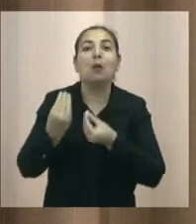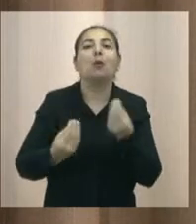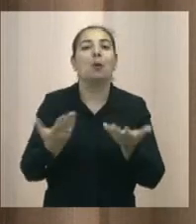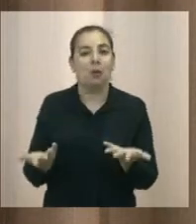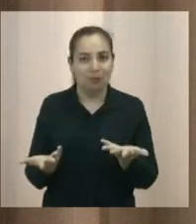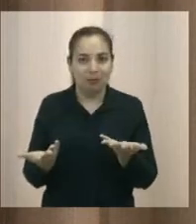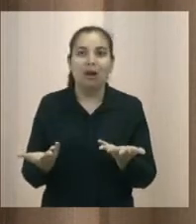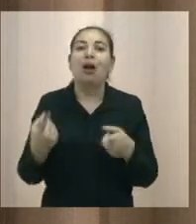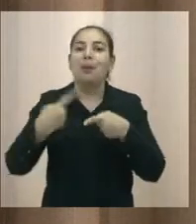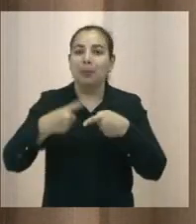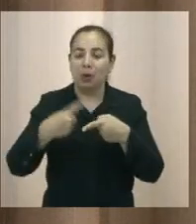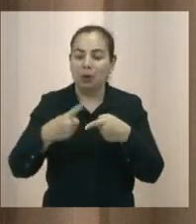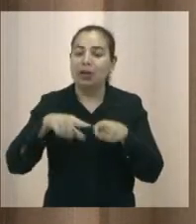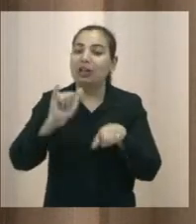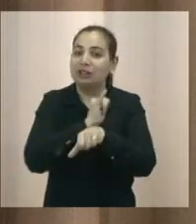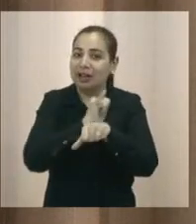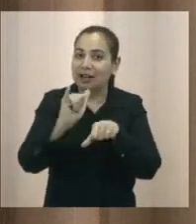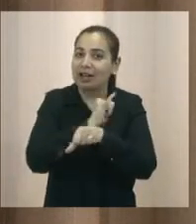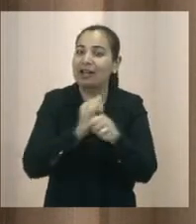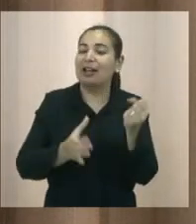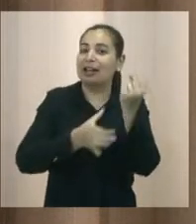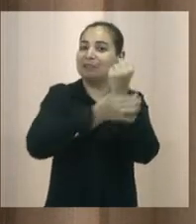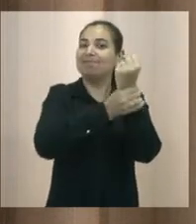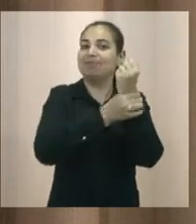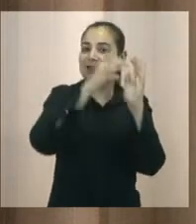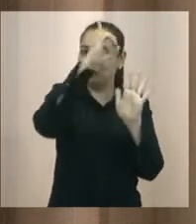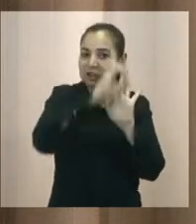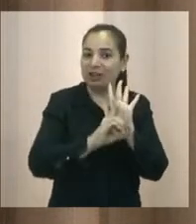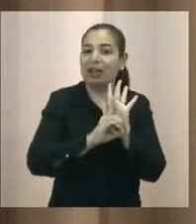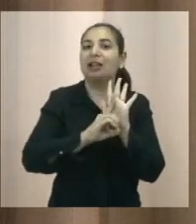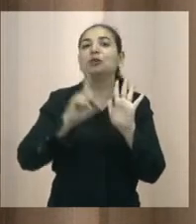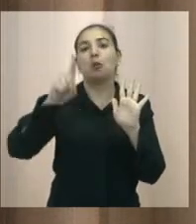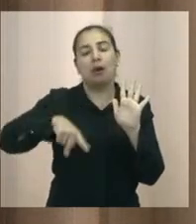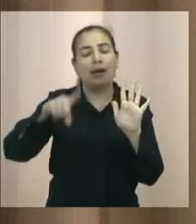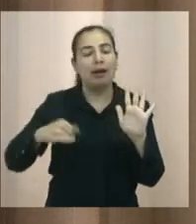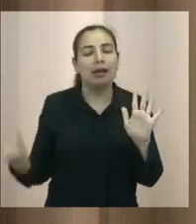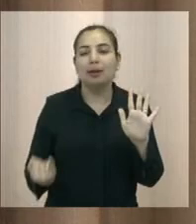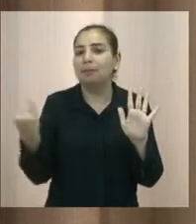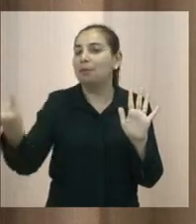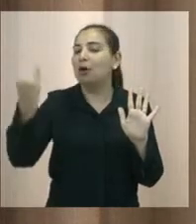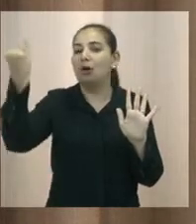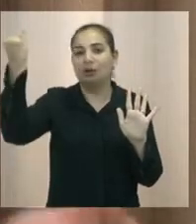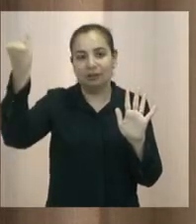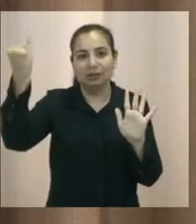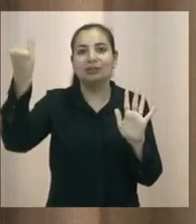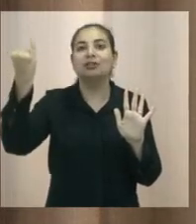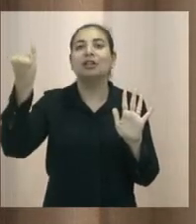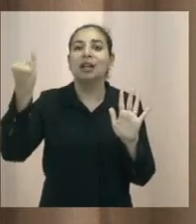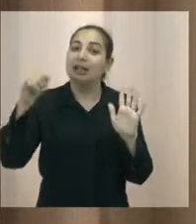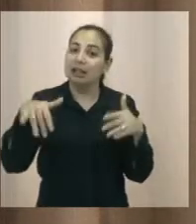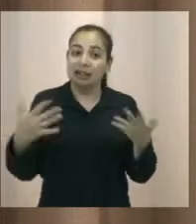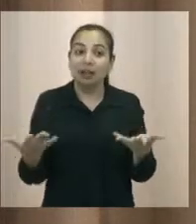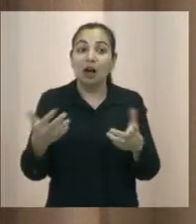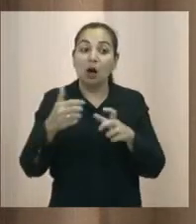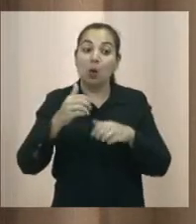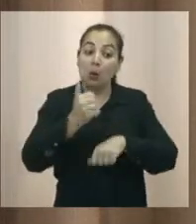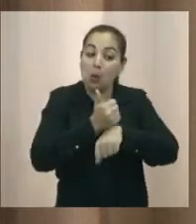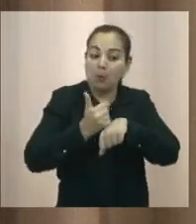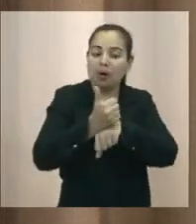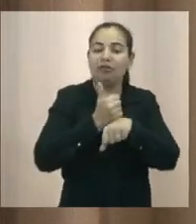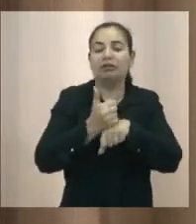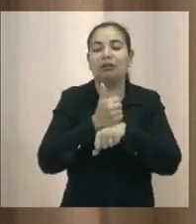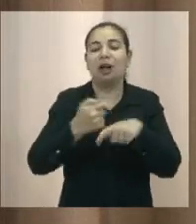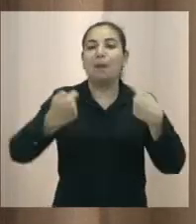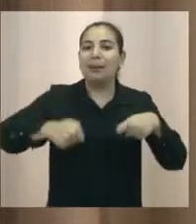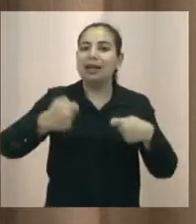a estratégia para garantir e assegurar aquele direito é algo que é fundamental de ser analisado, né? Muitas vezes não se deve optar